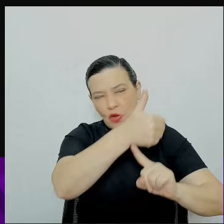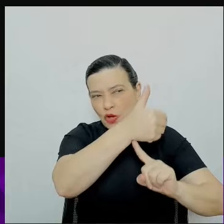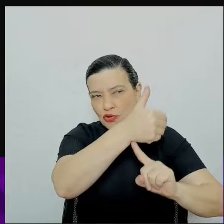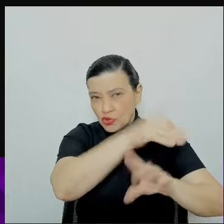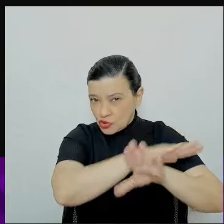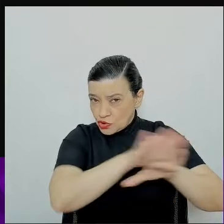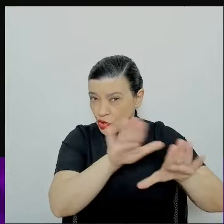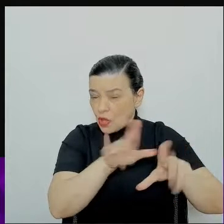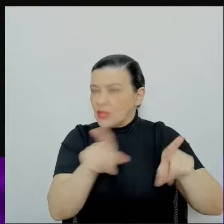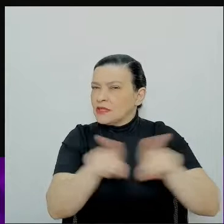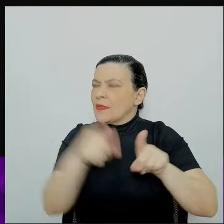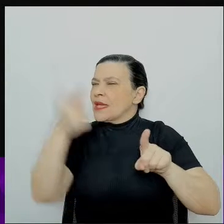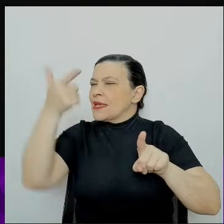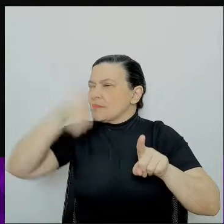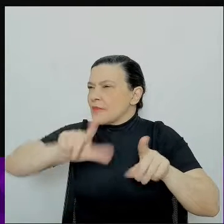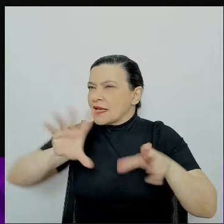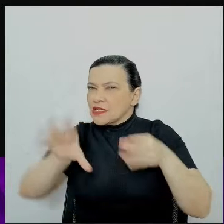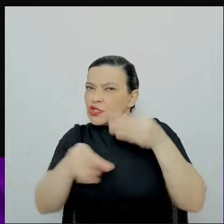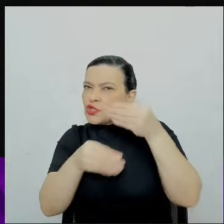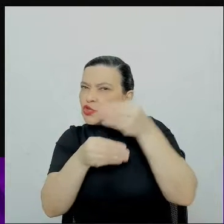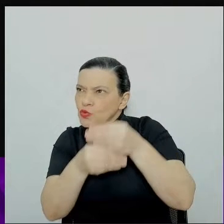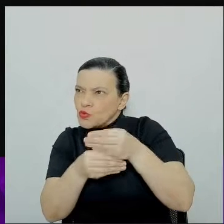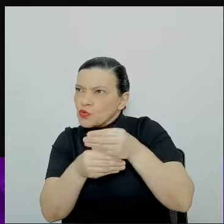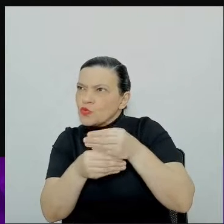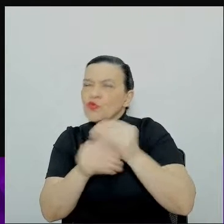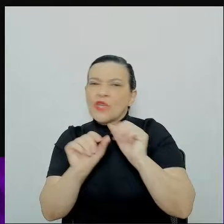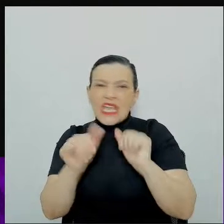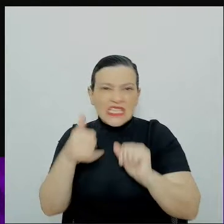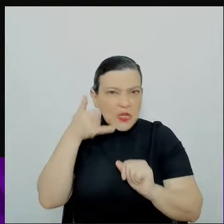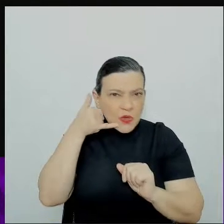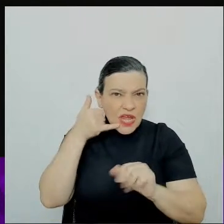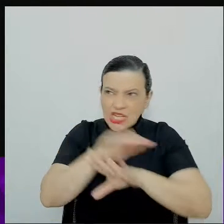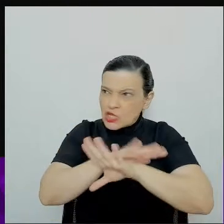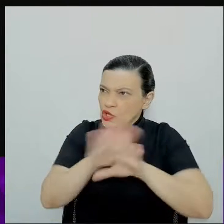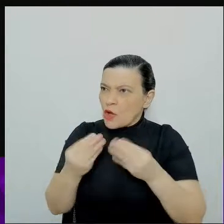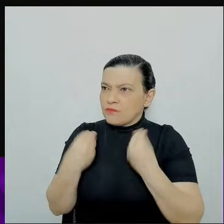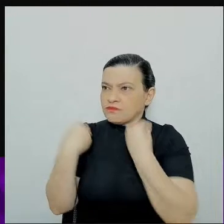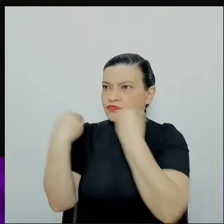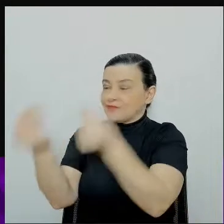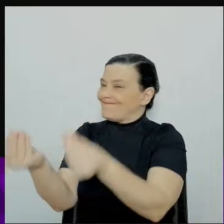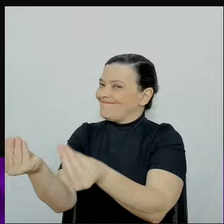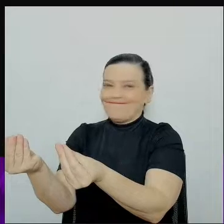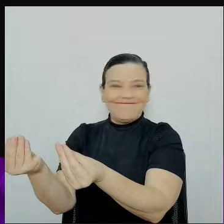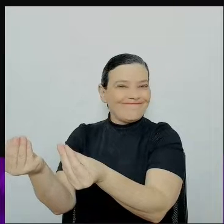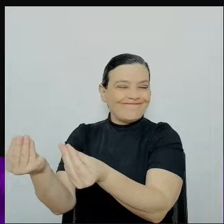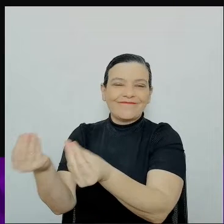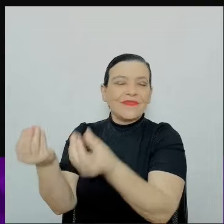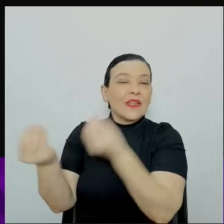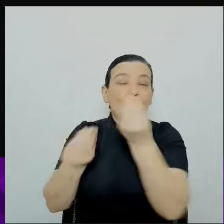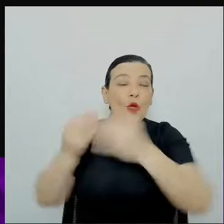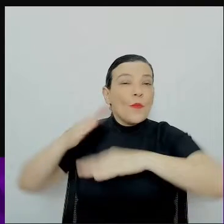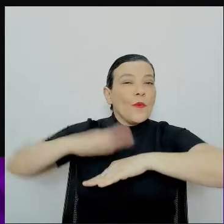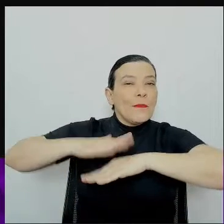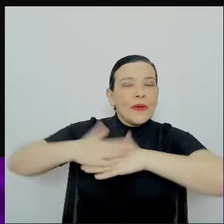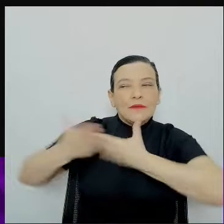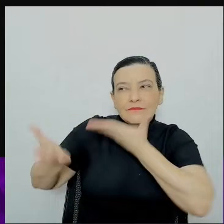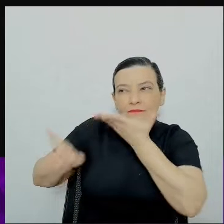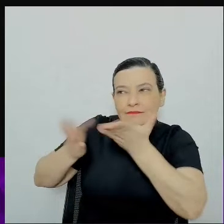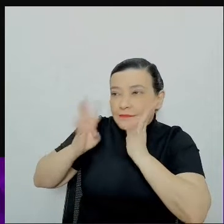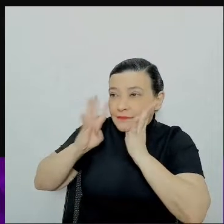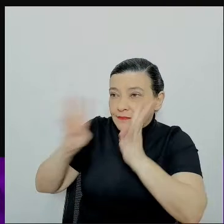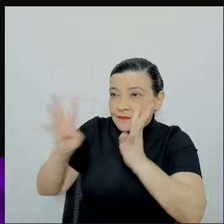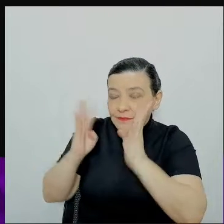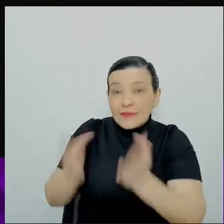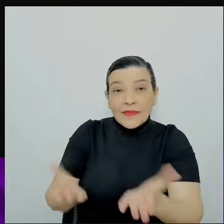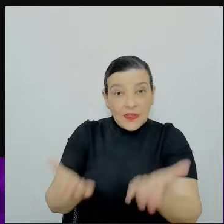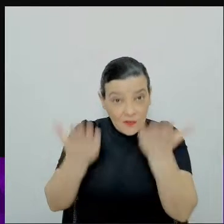cliente, um celular. Não é sobre isso, é sobre o meio, né? E principalmente você que está aqui, que está fazendo uma transição